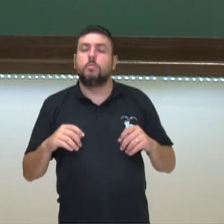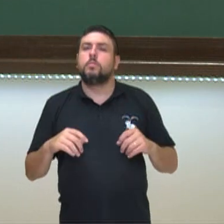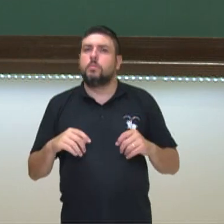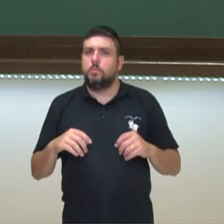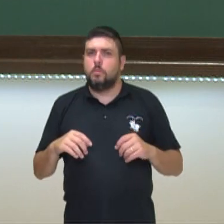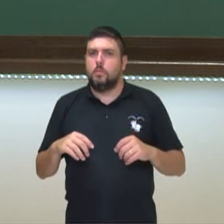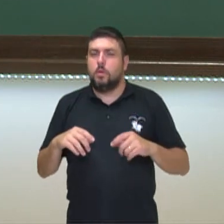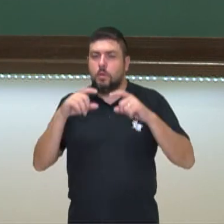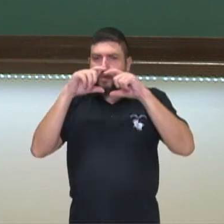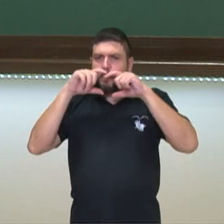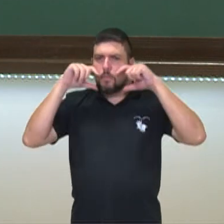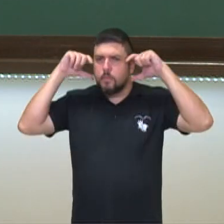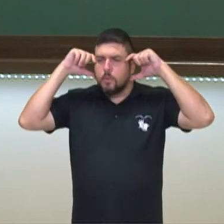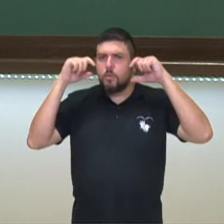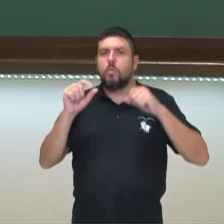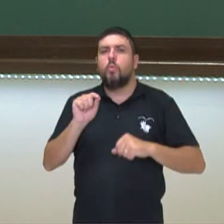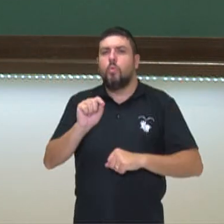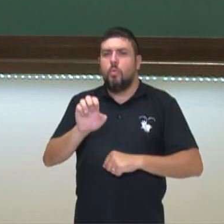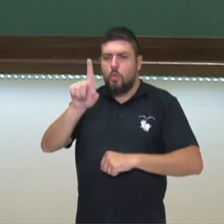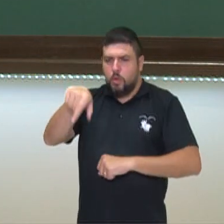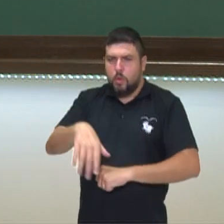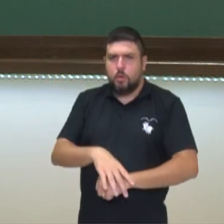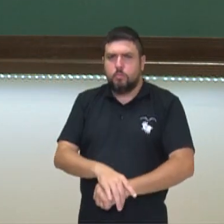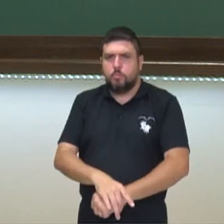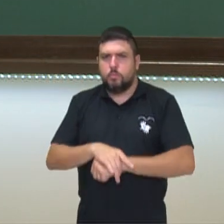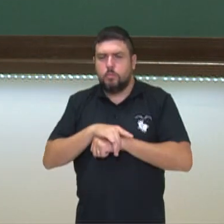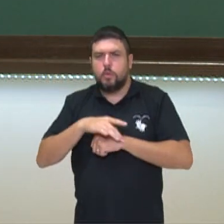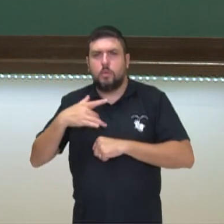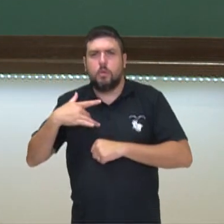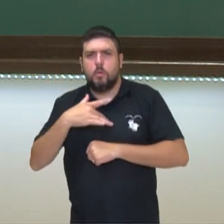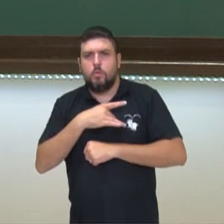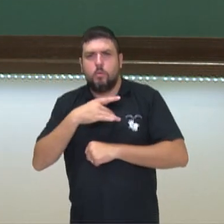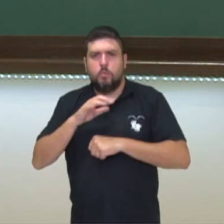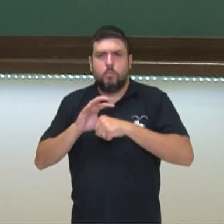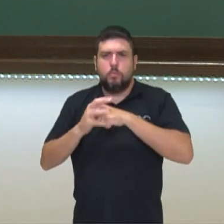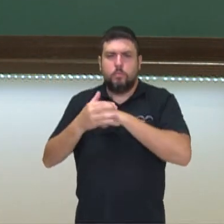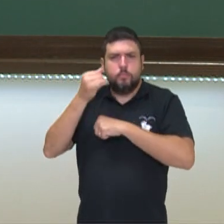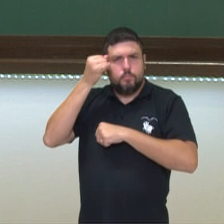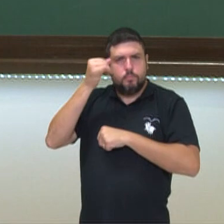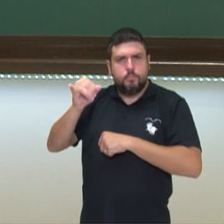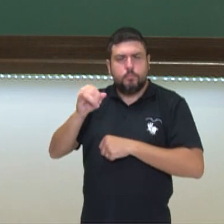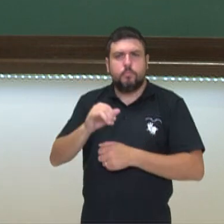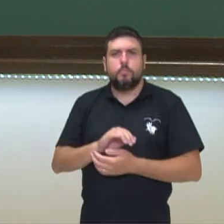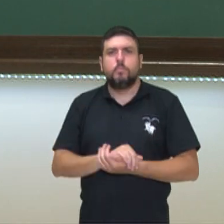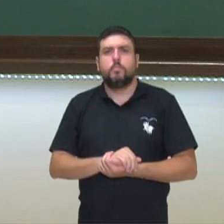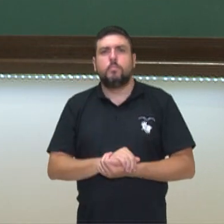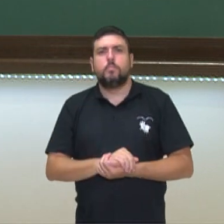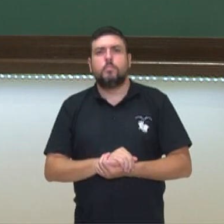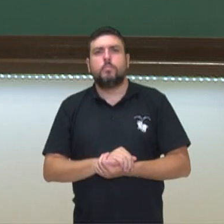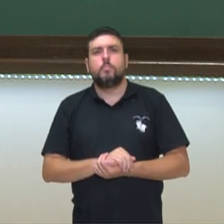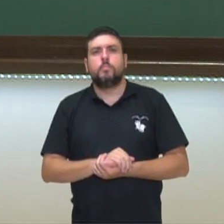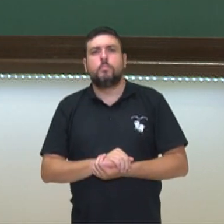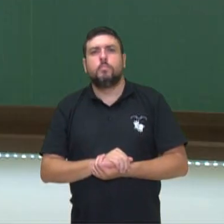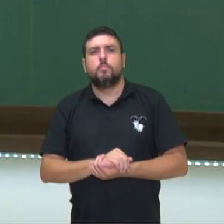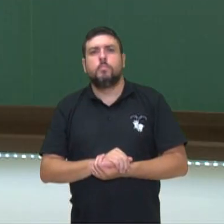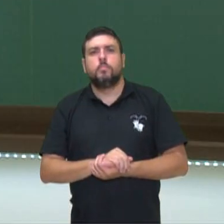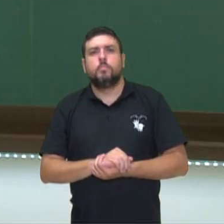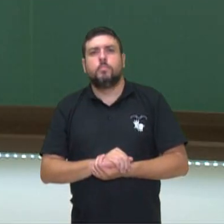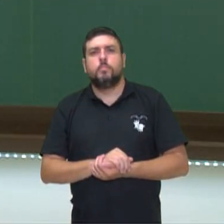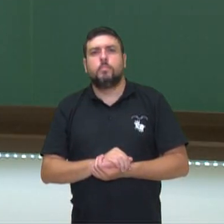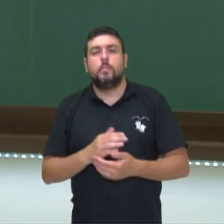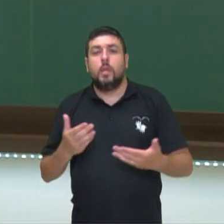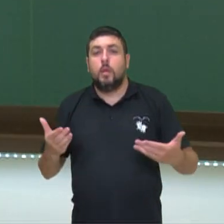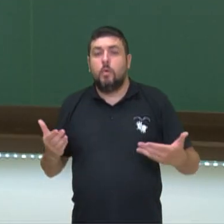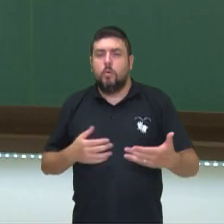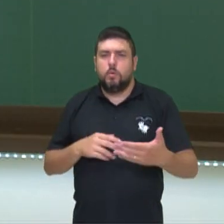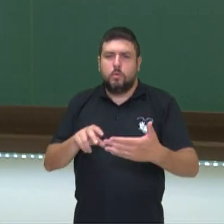é importantíssimo no combate à Covid-19, ok, pessoal? Pessoal, hoje nós lemos